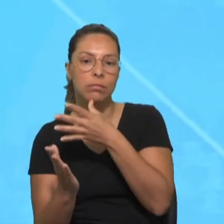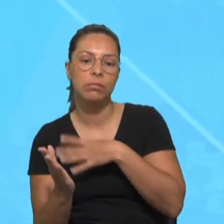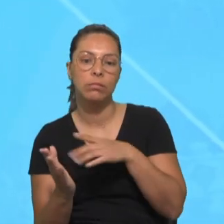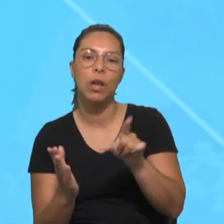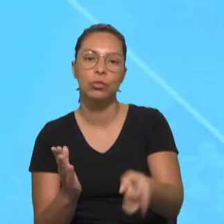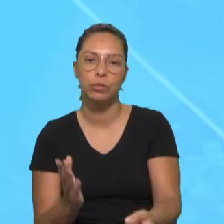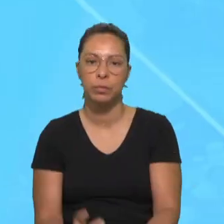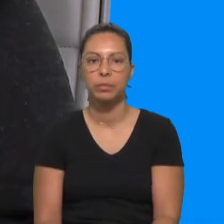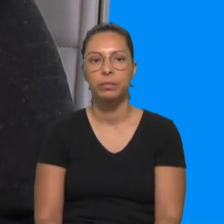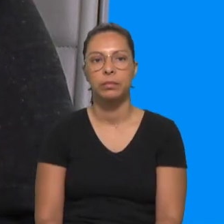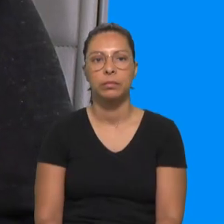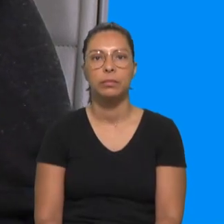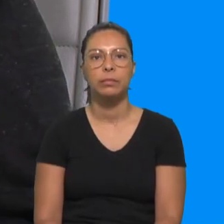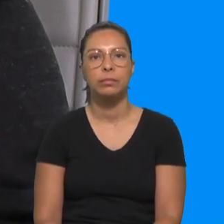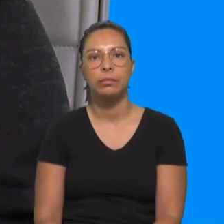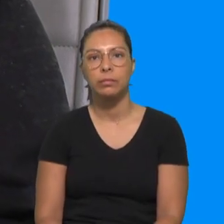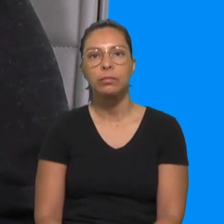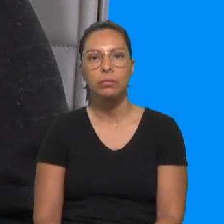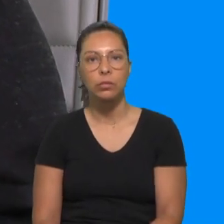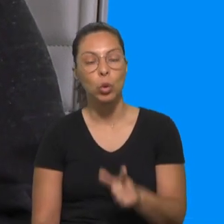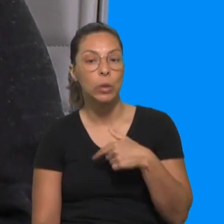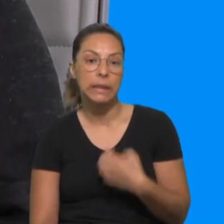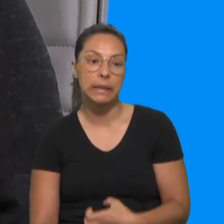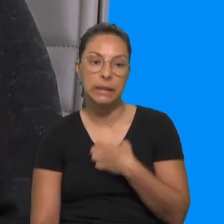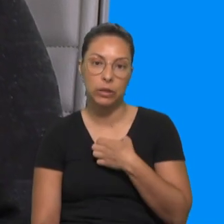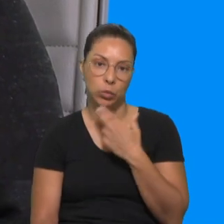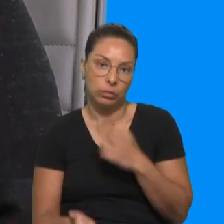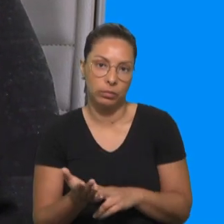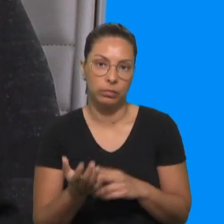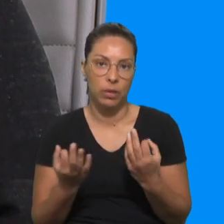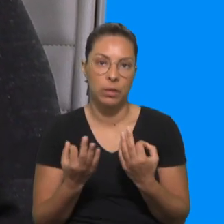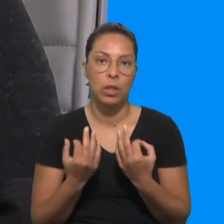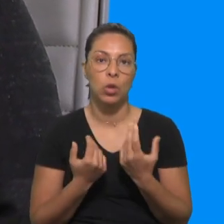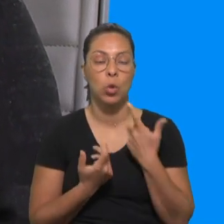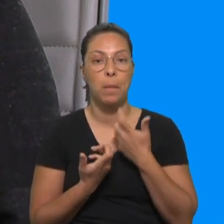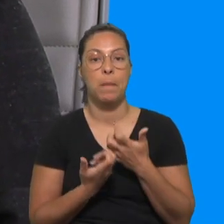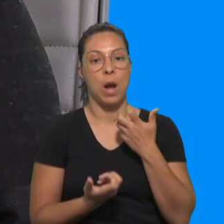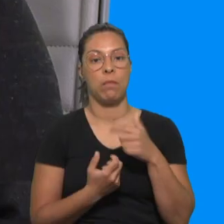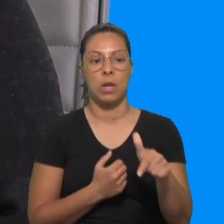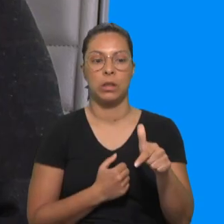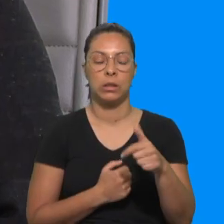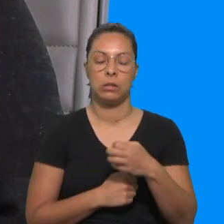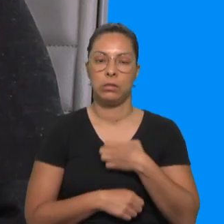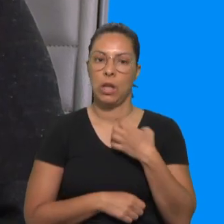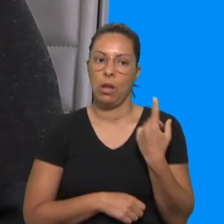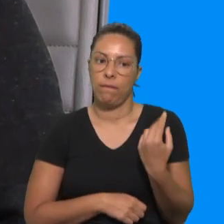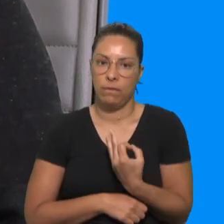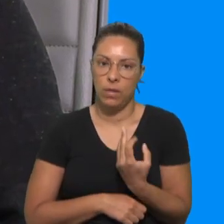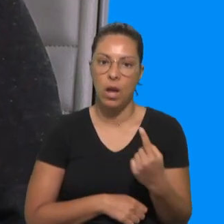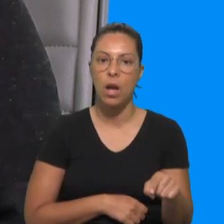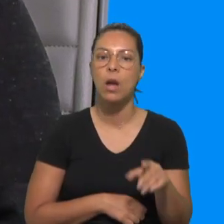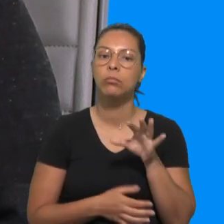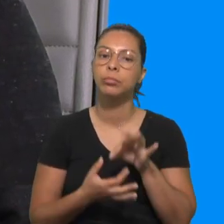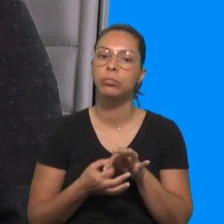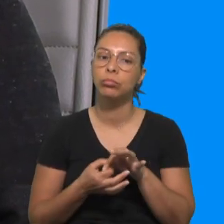Páscoa? Aquilo que eu sinto que realmente posso sublinhar e que é significativo para mim é, sobretudo, a